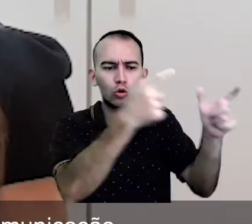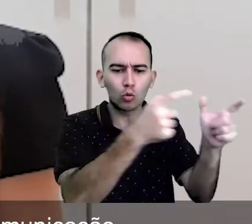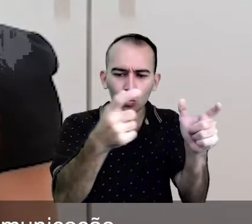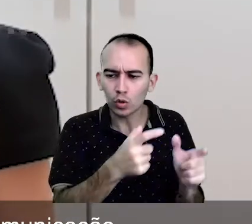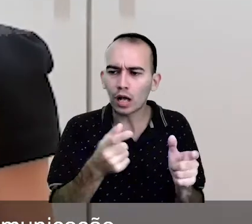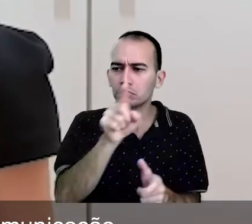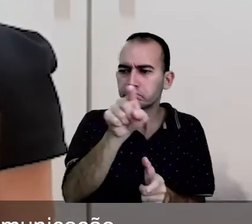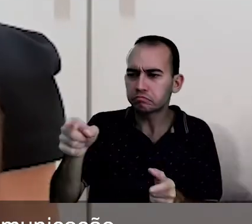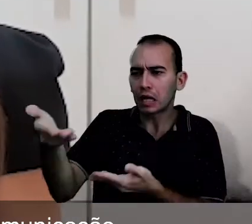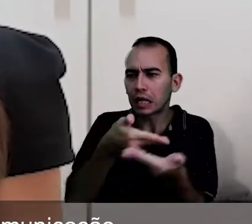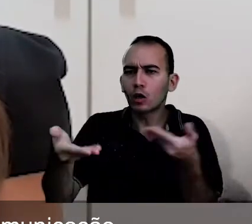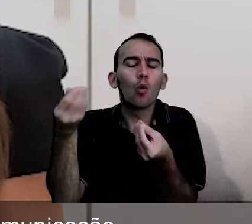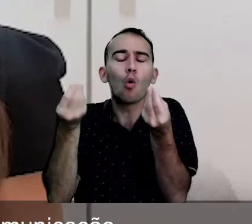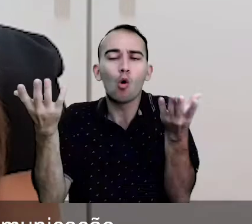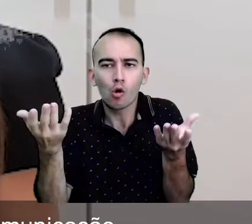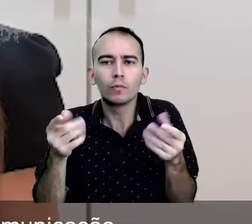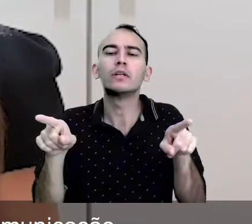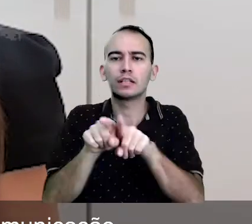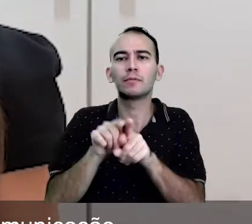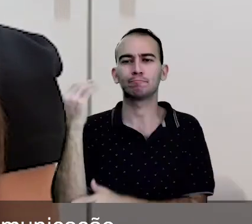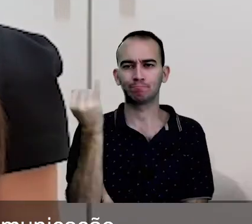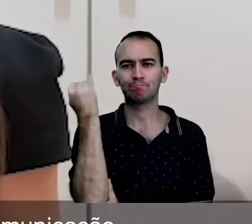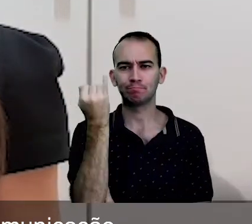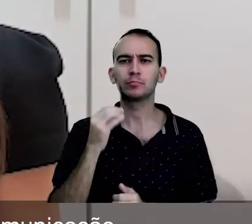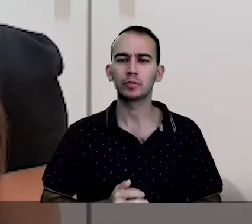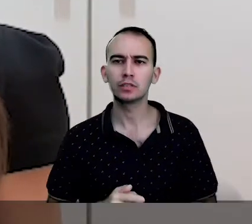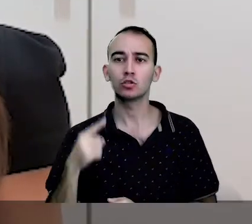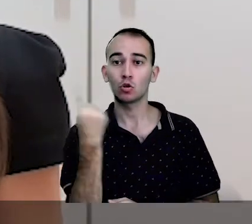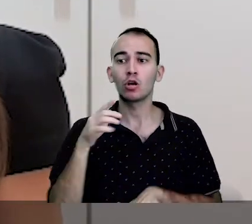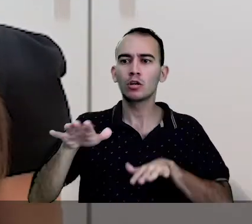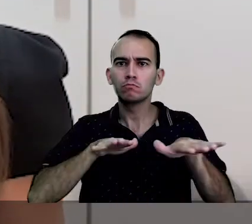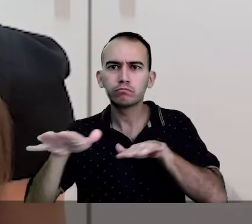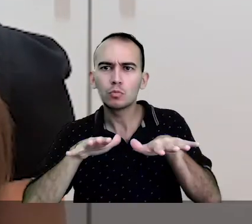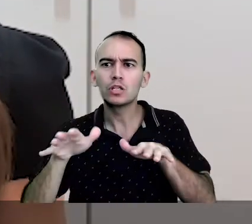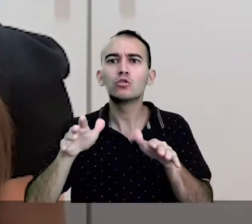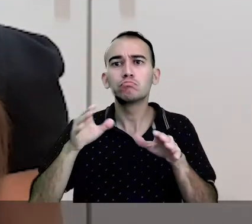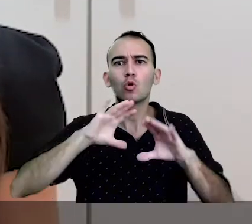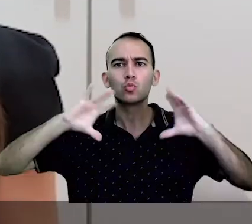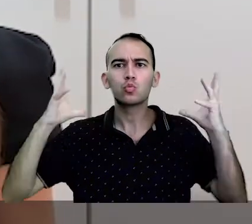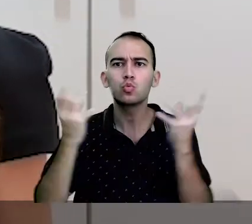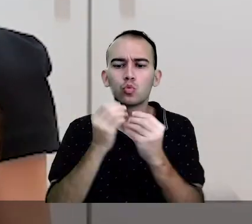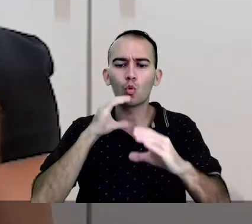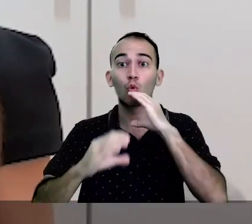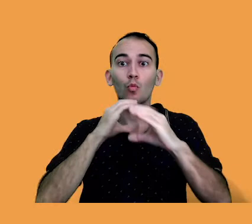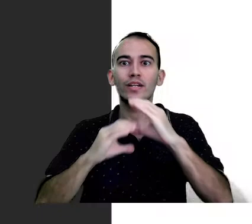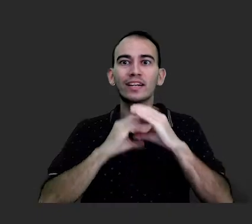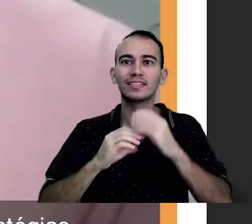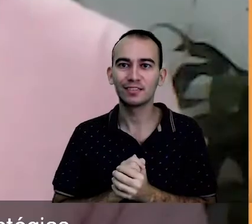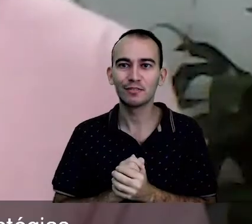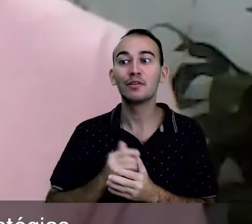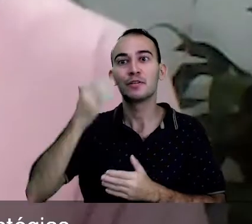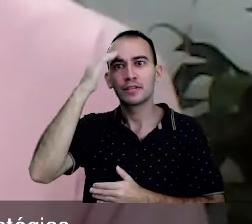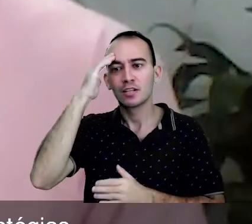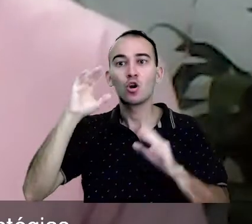formas de se agregar se mobilizam em torno da comunicação e estabelecem um potente corpus de pesquisa. A linha